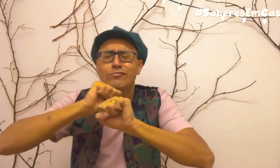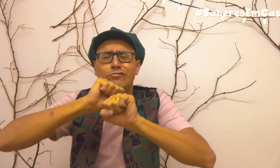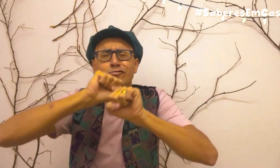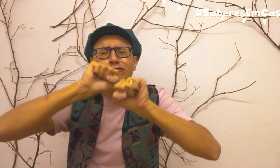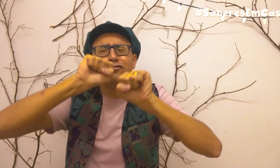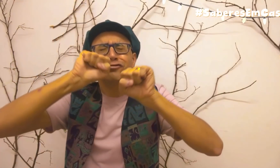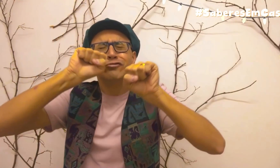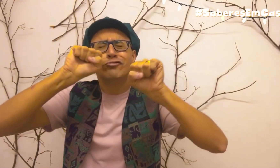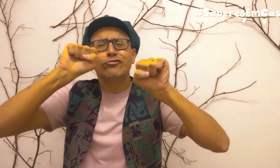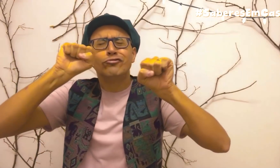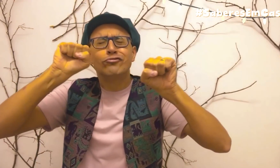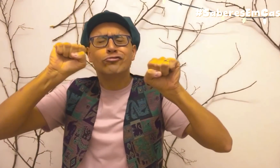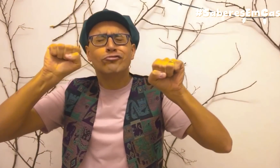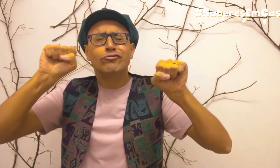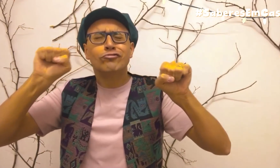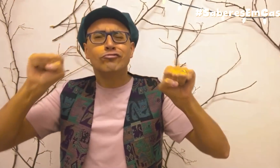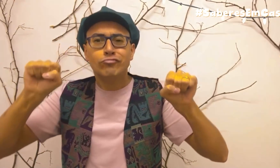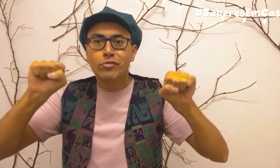Amanhecia